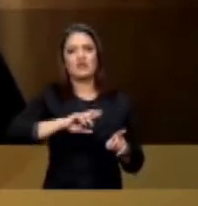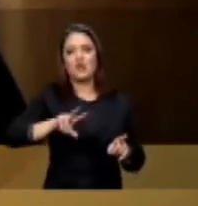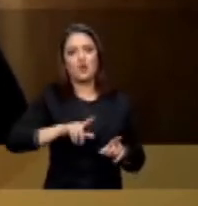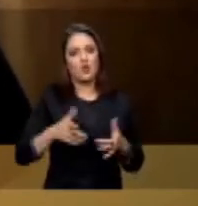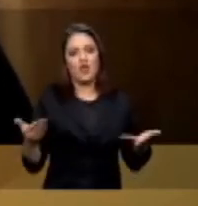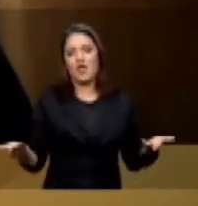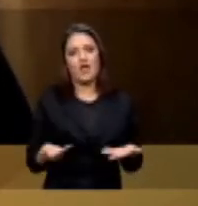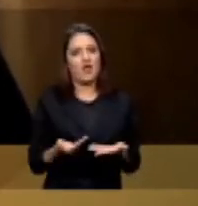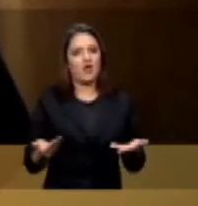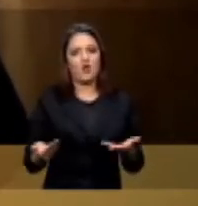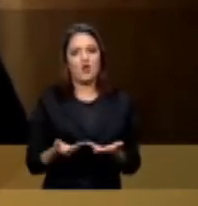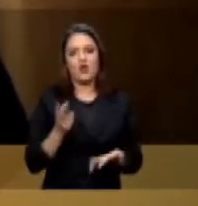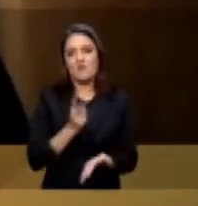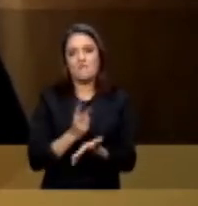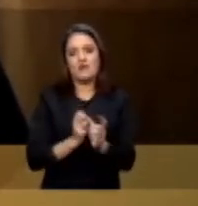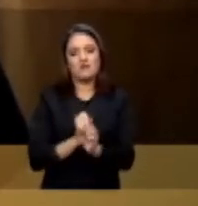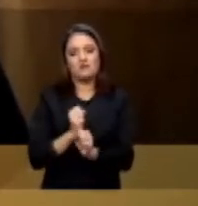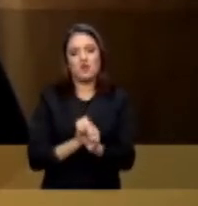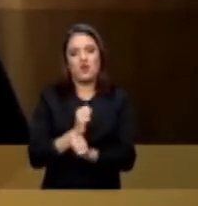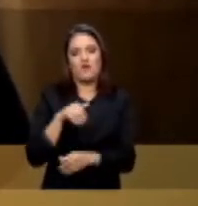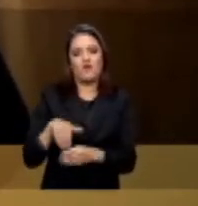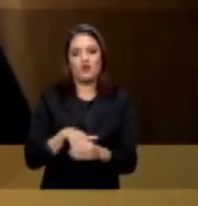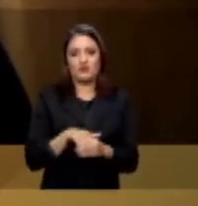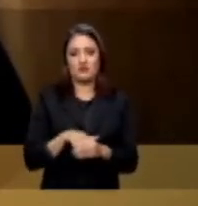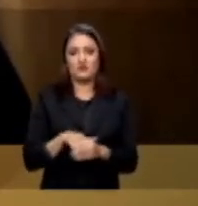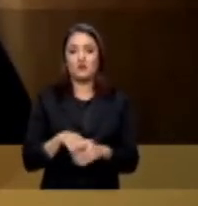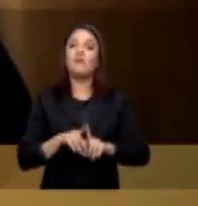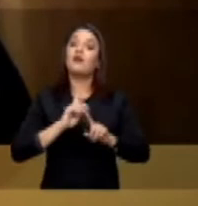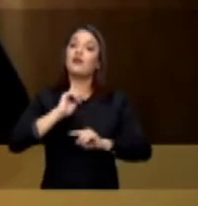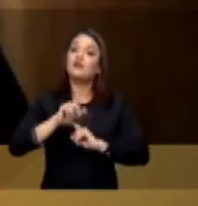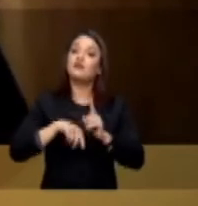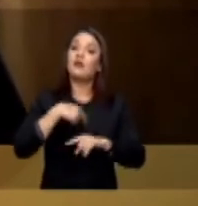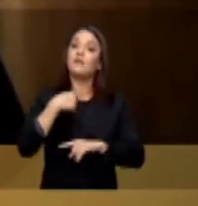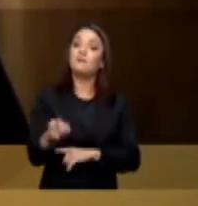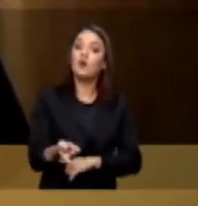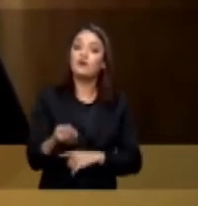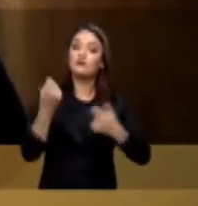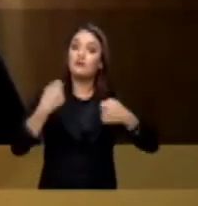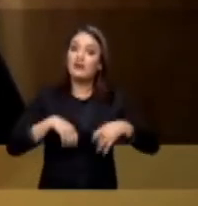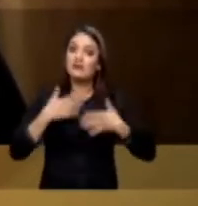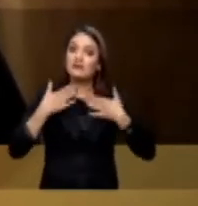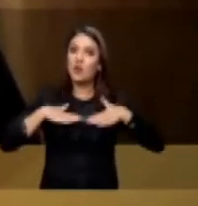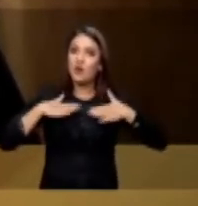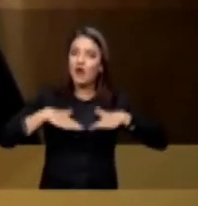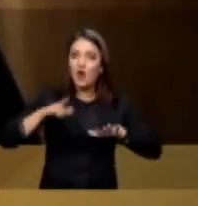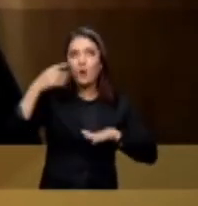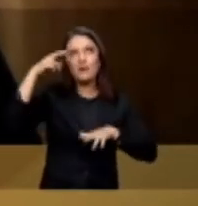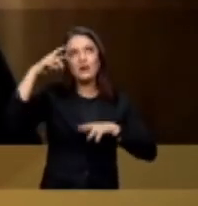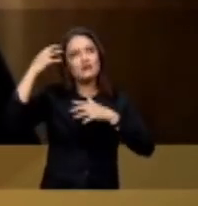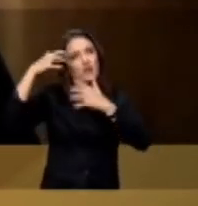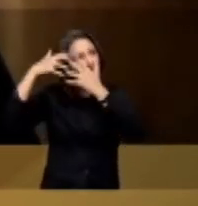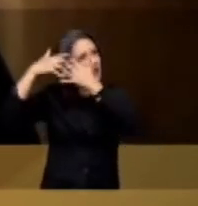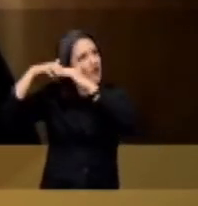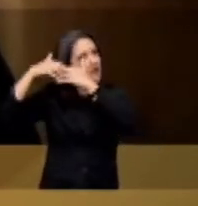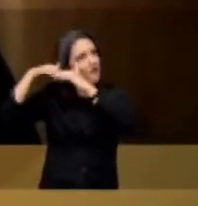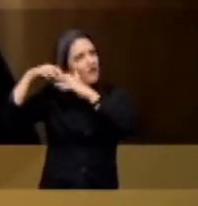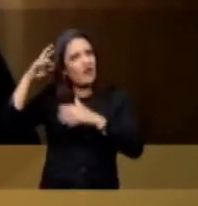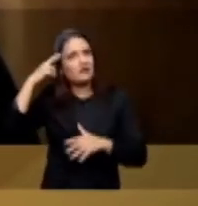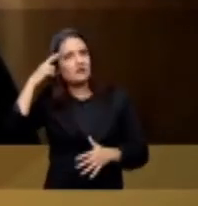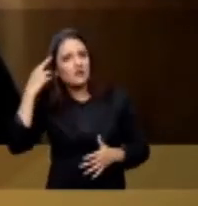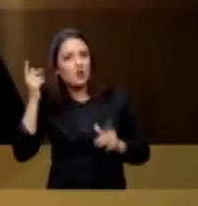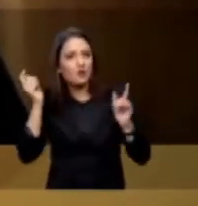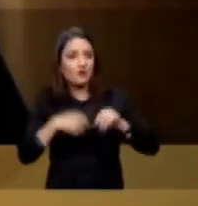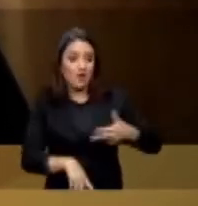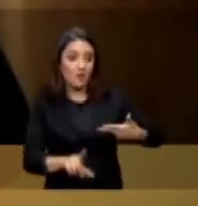altura do calendário eleitoral, mas bem mais adiante, numa reflexão que é possível ao